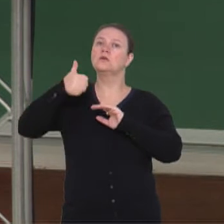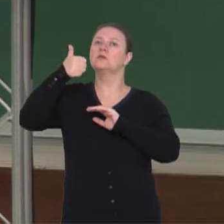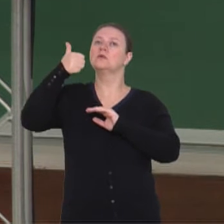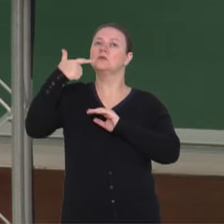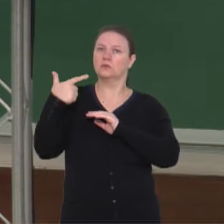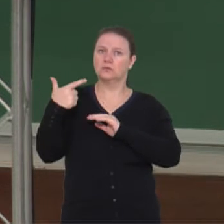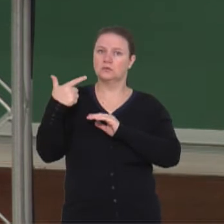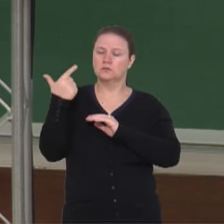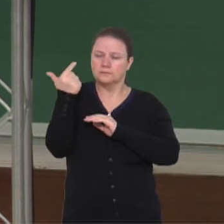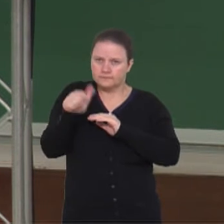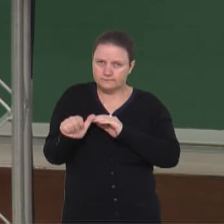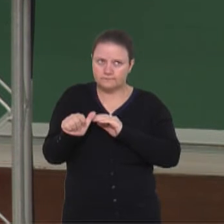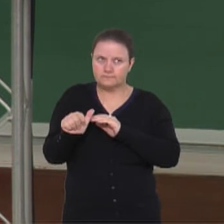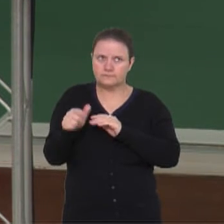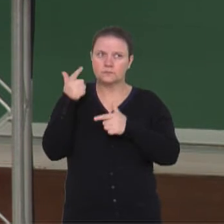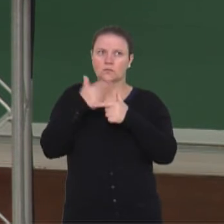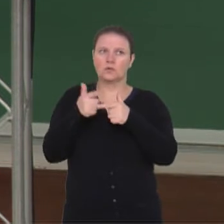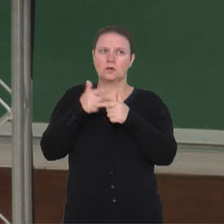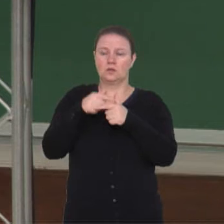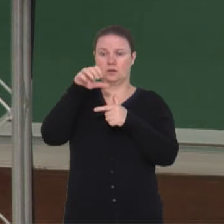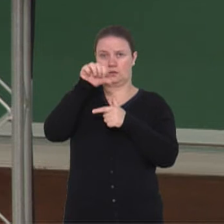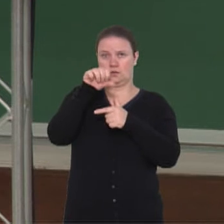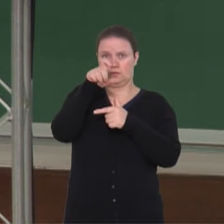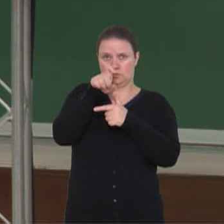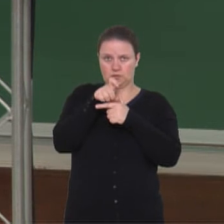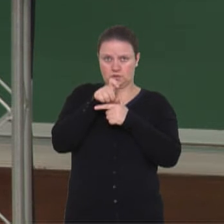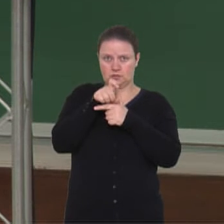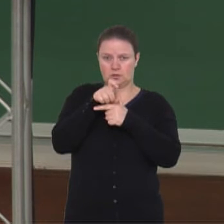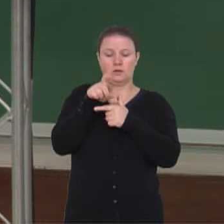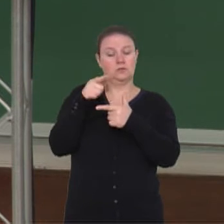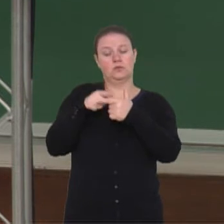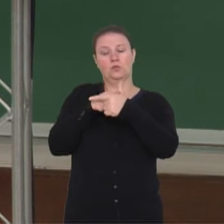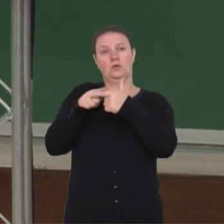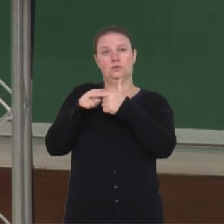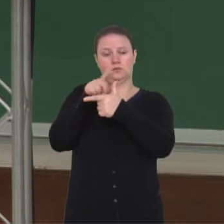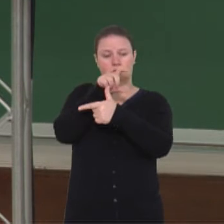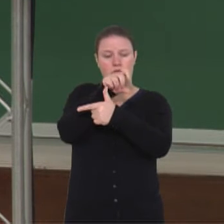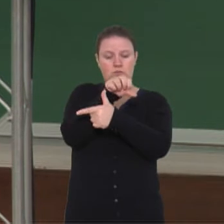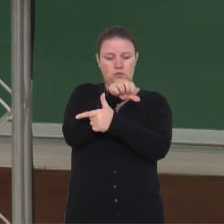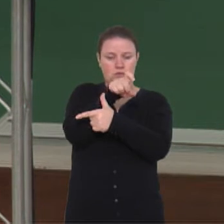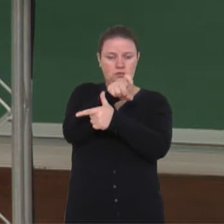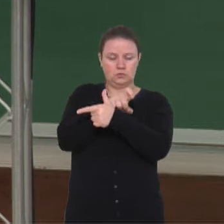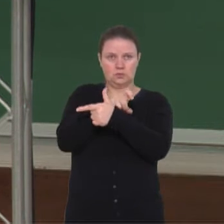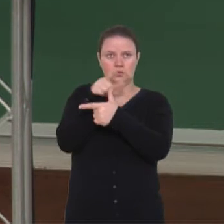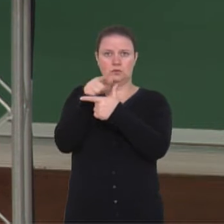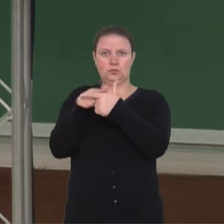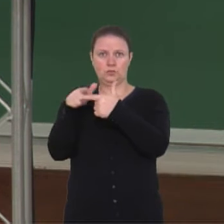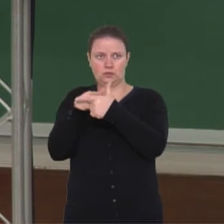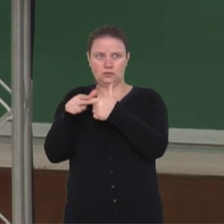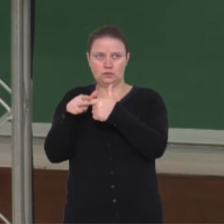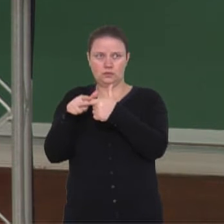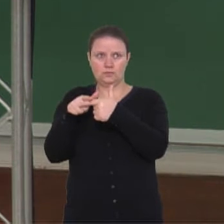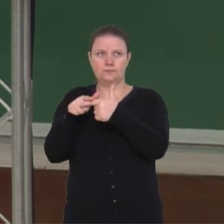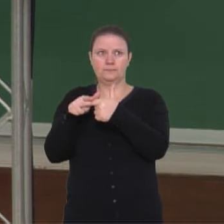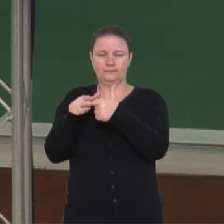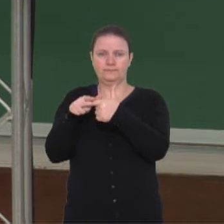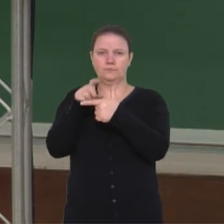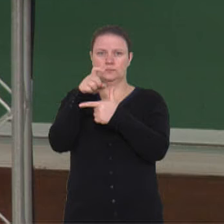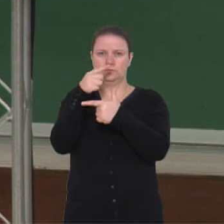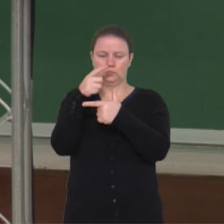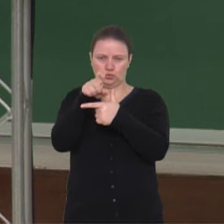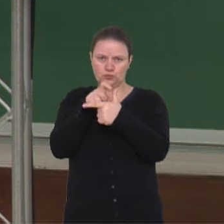12. Divide o 9x por x, porque ainda é possível dividir. Menos 9x dividido por x, menos 9.